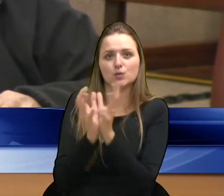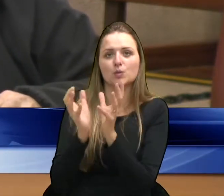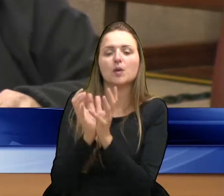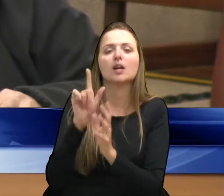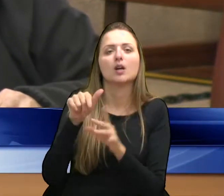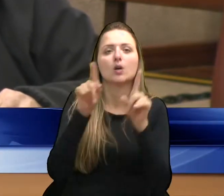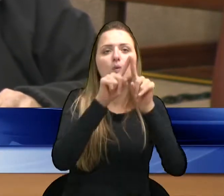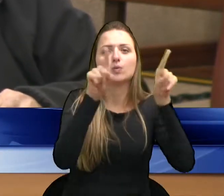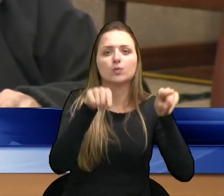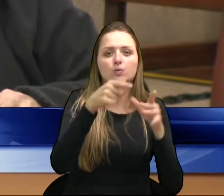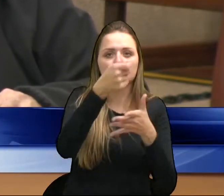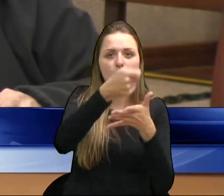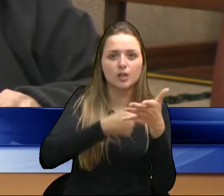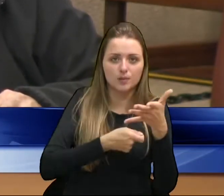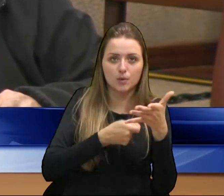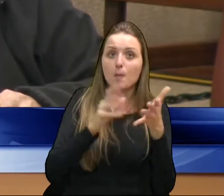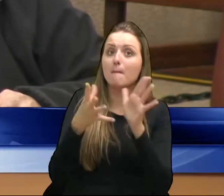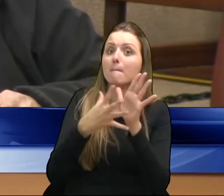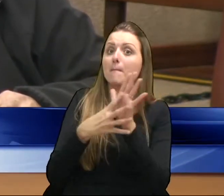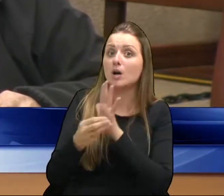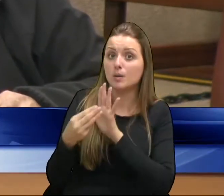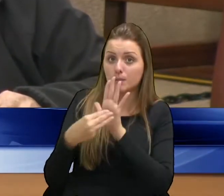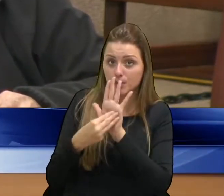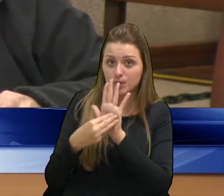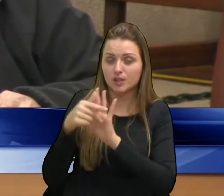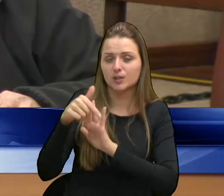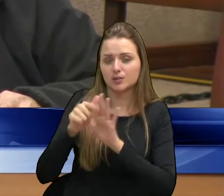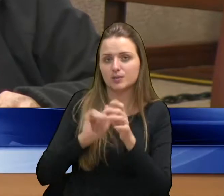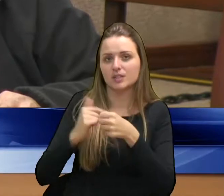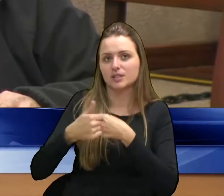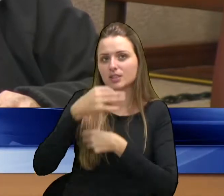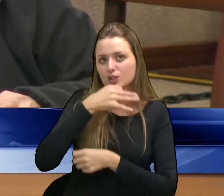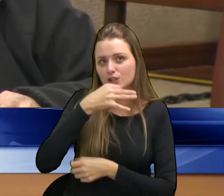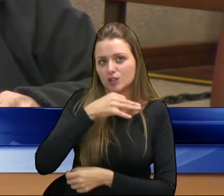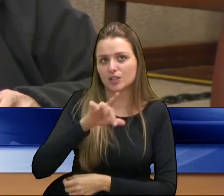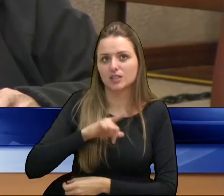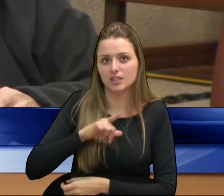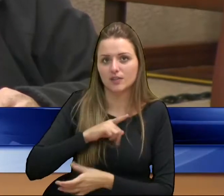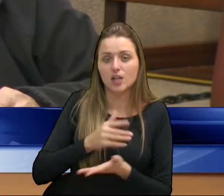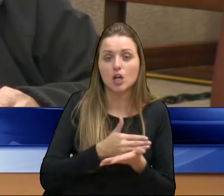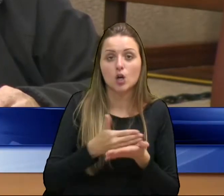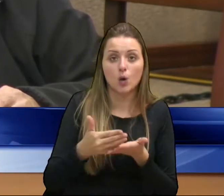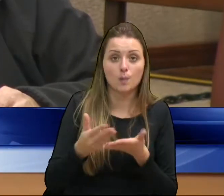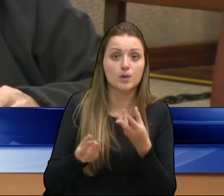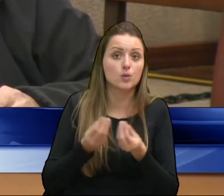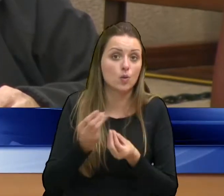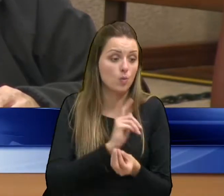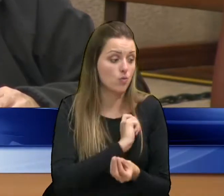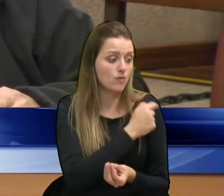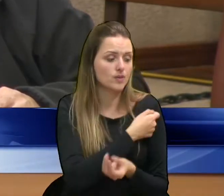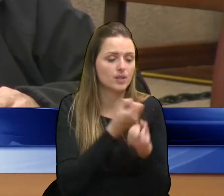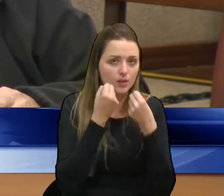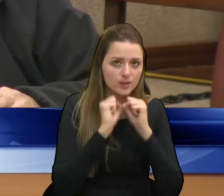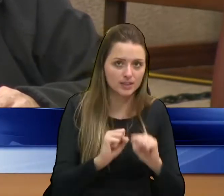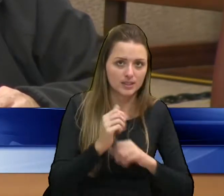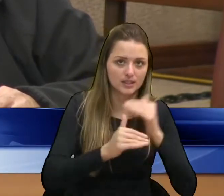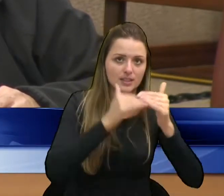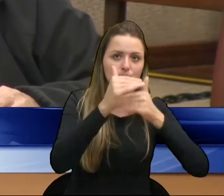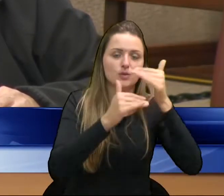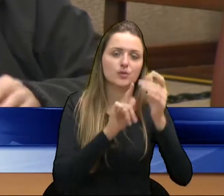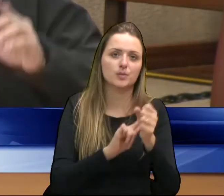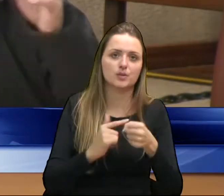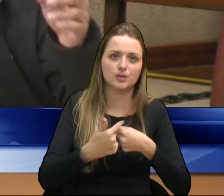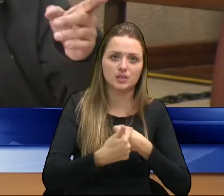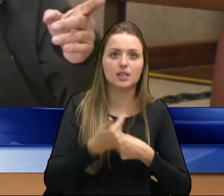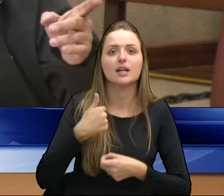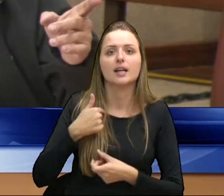servidor exemplar do município de Caxias do Sul, né? Ele iniciou como fiscal da Secretaria de Desenvolvimento Urbano. Na